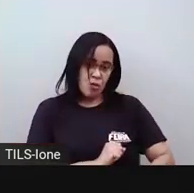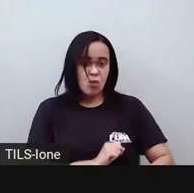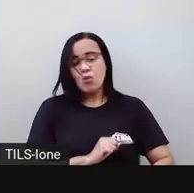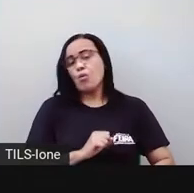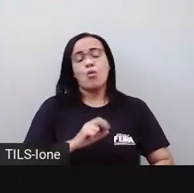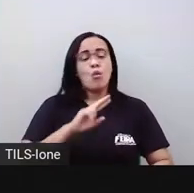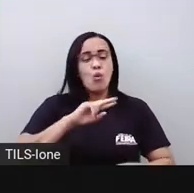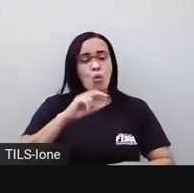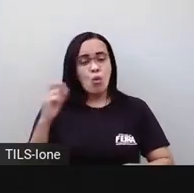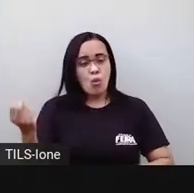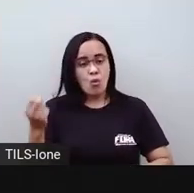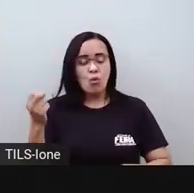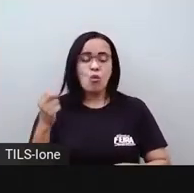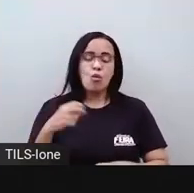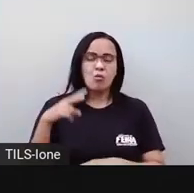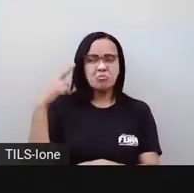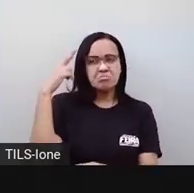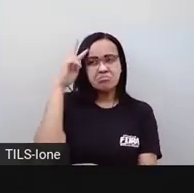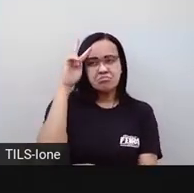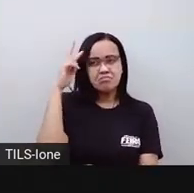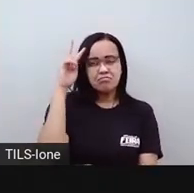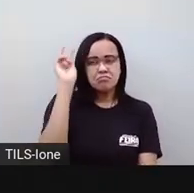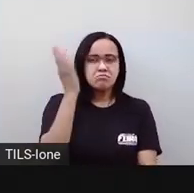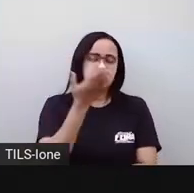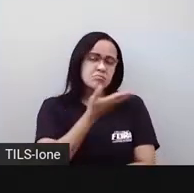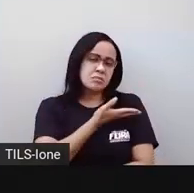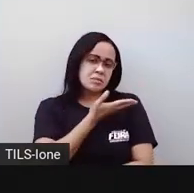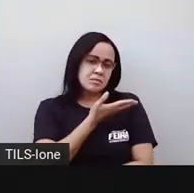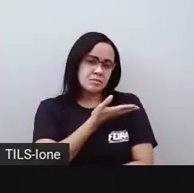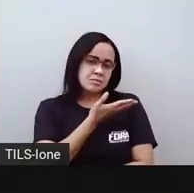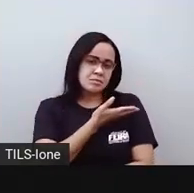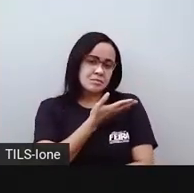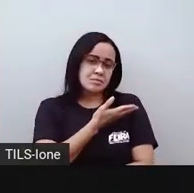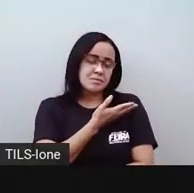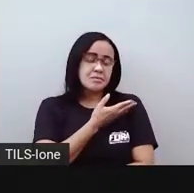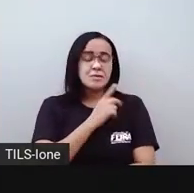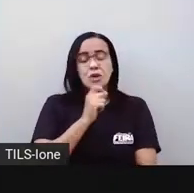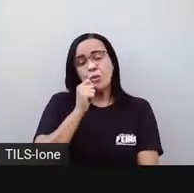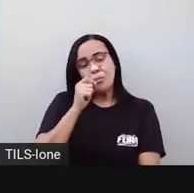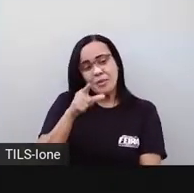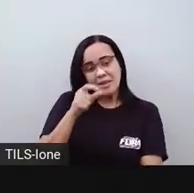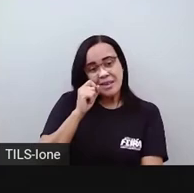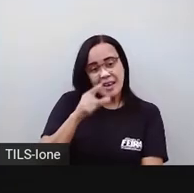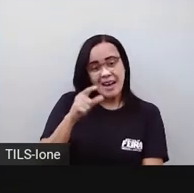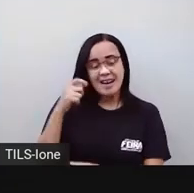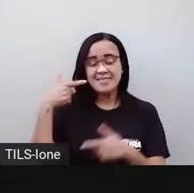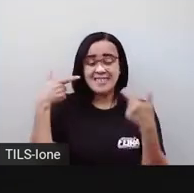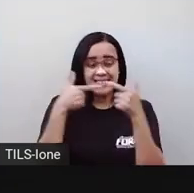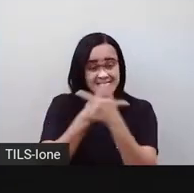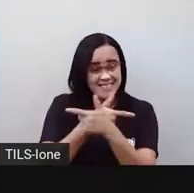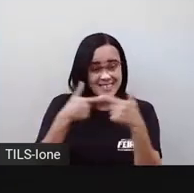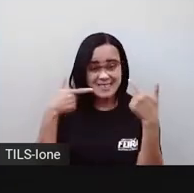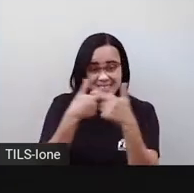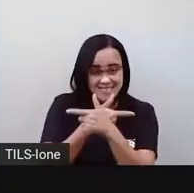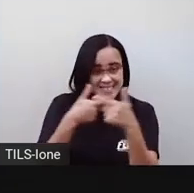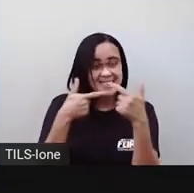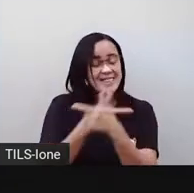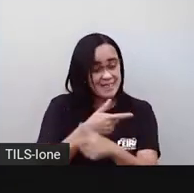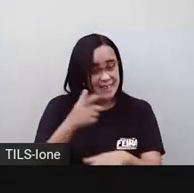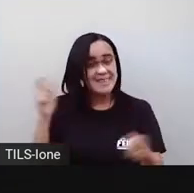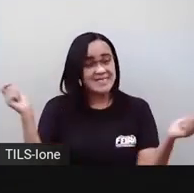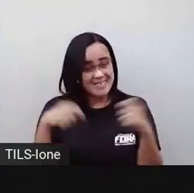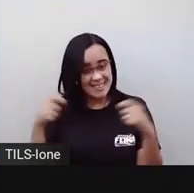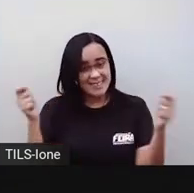de amizade ou histórias engraçadas que dá para dar muita risada